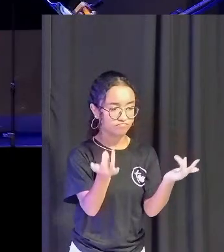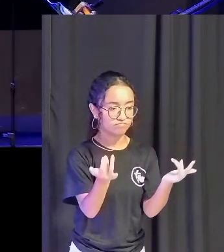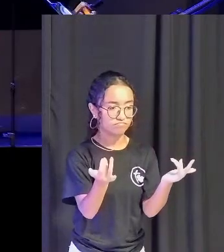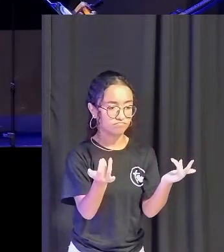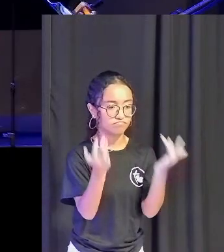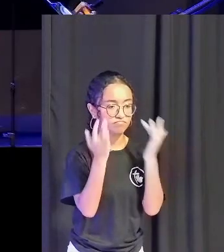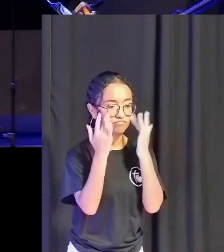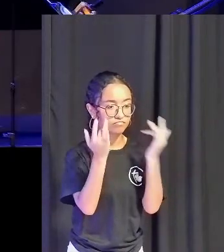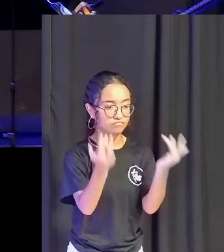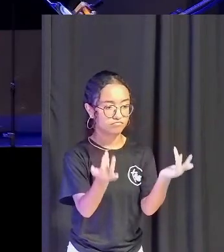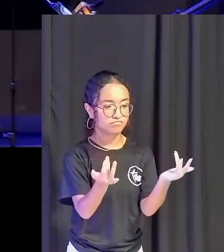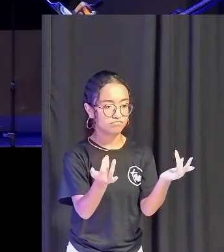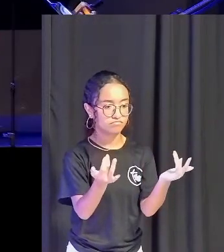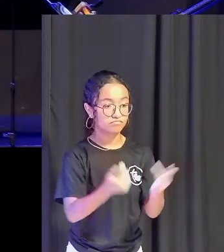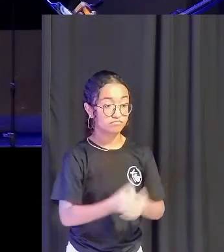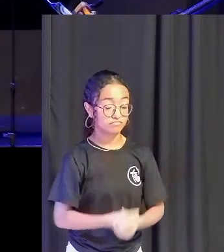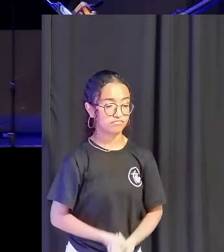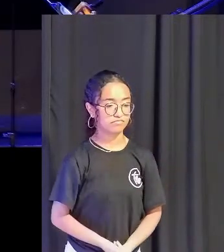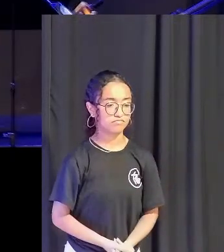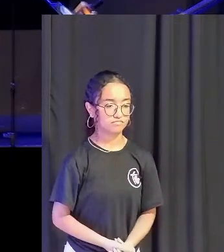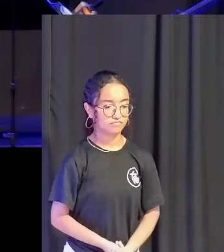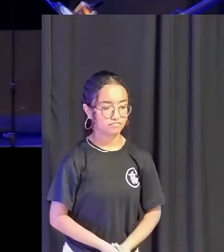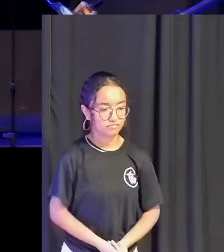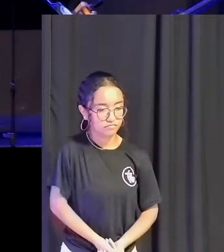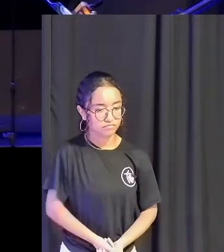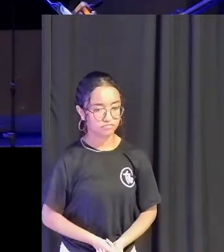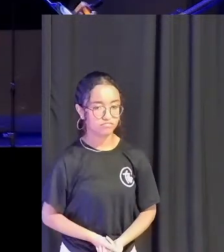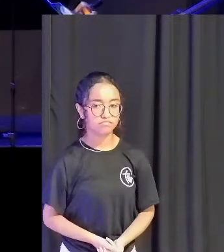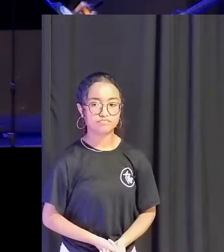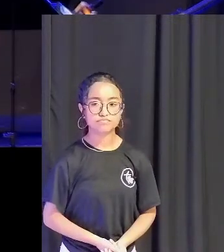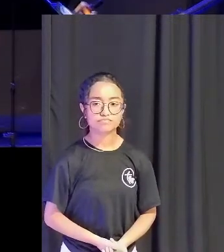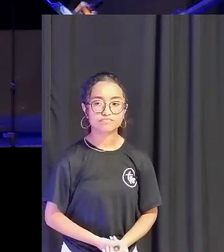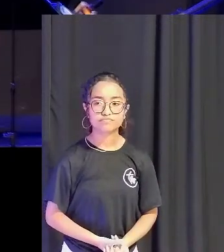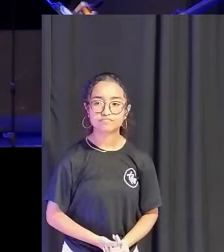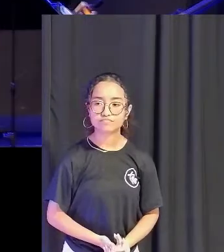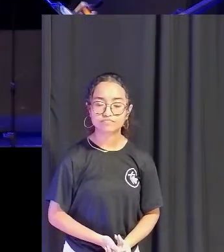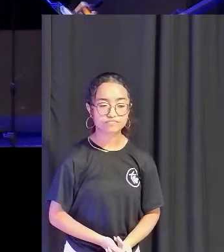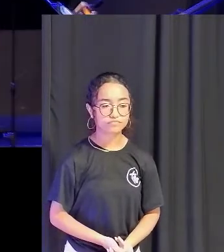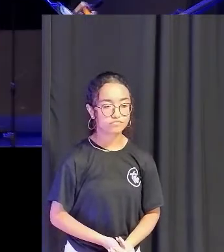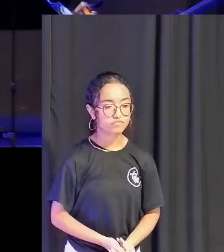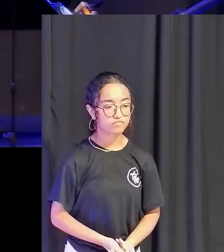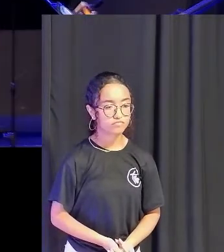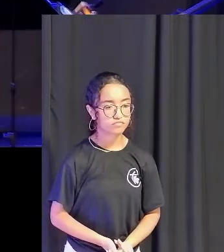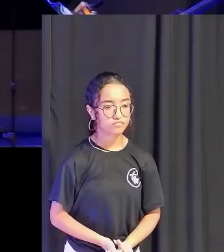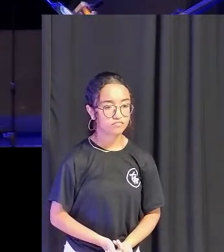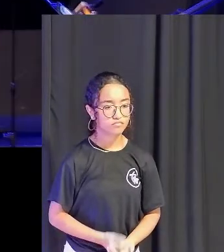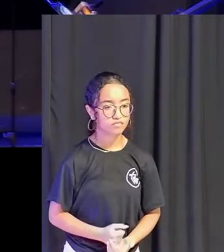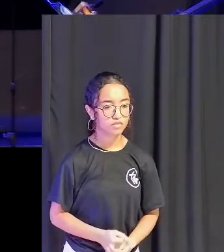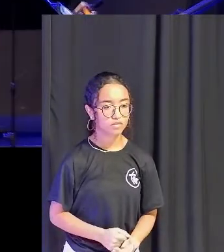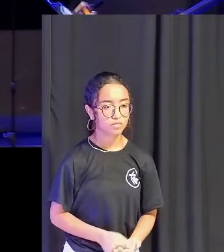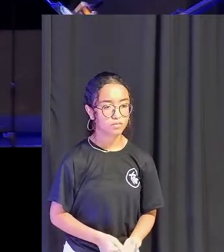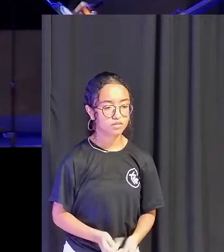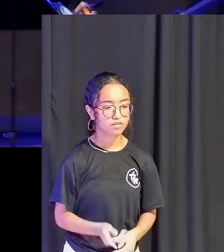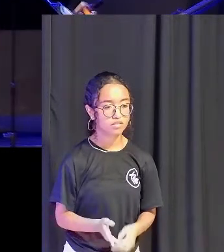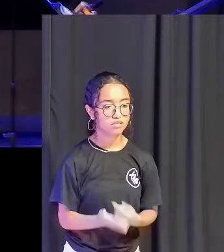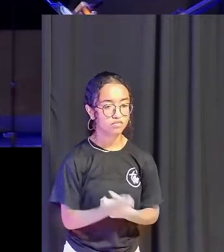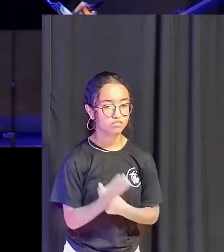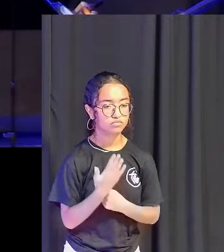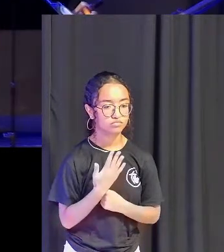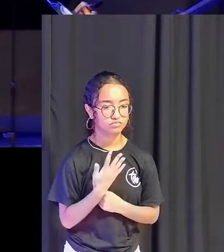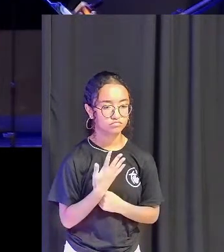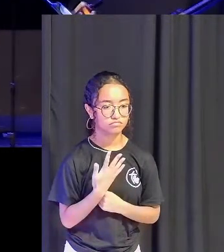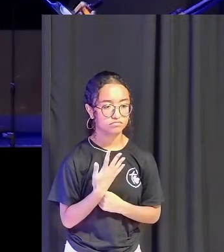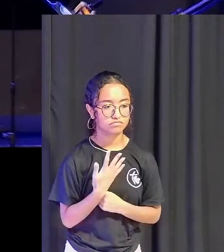vejo isso, ou chego àquele ponto, eu já sei que tenho que sair. Isso pode nos ajudar a nos cuidar para não